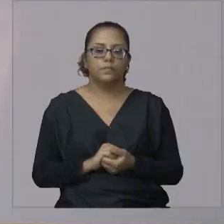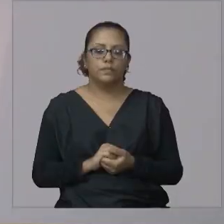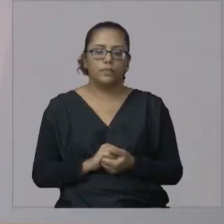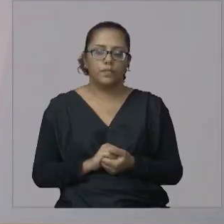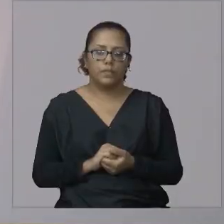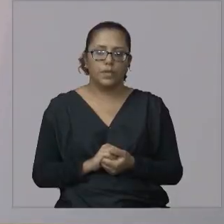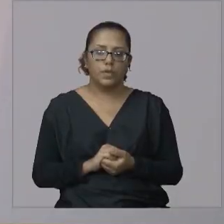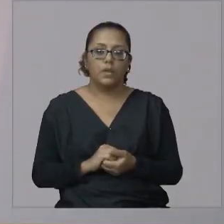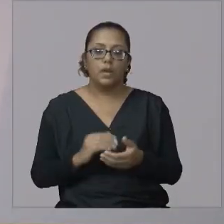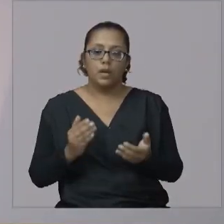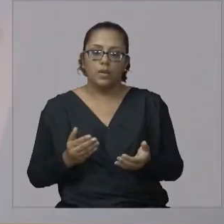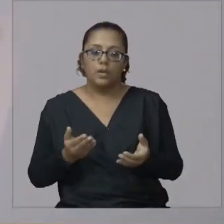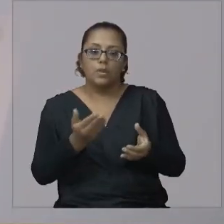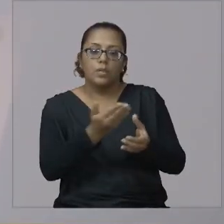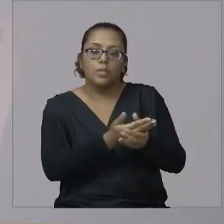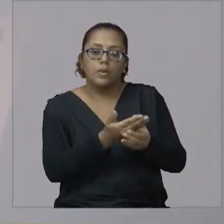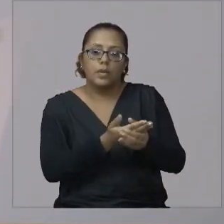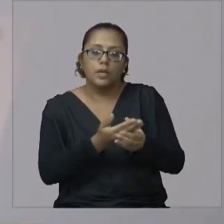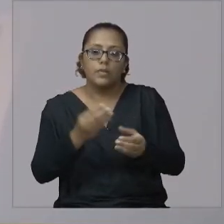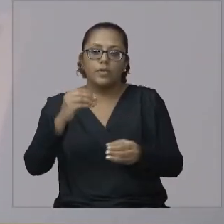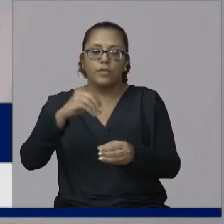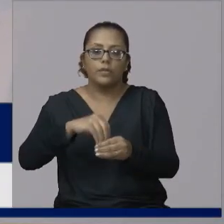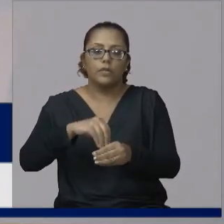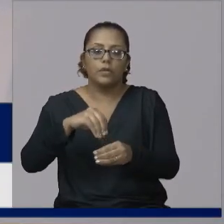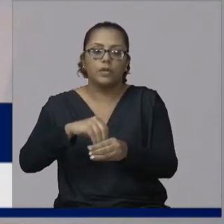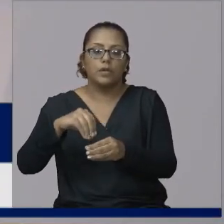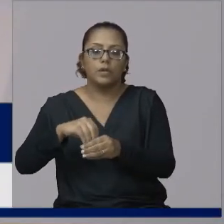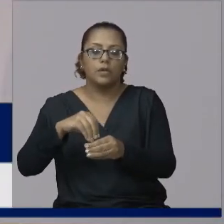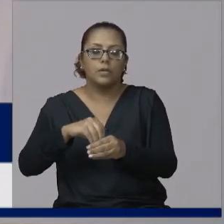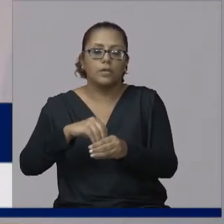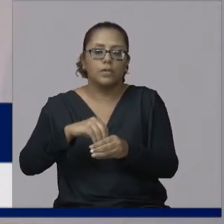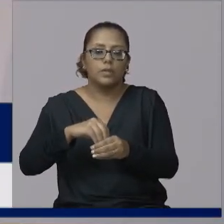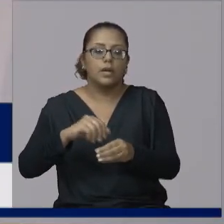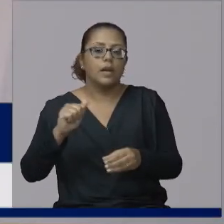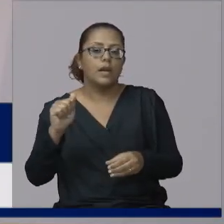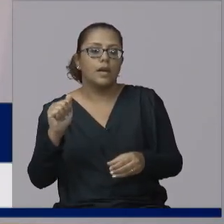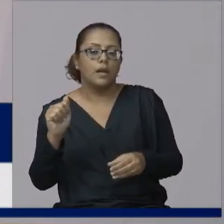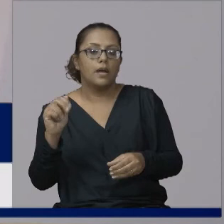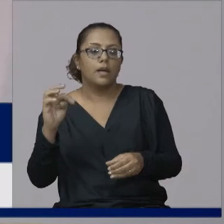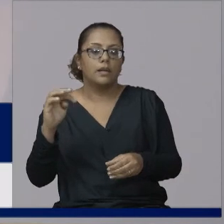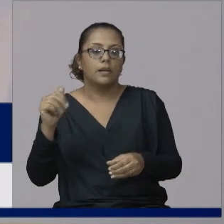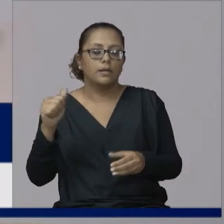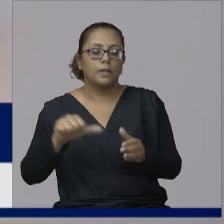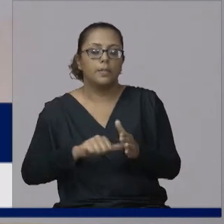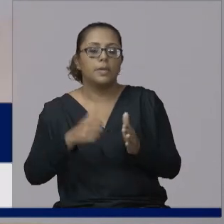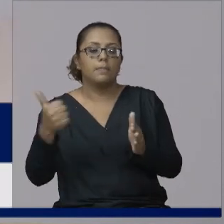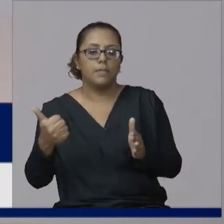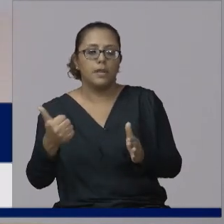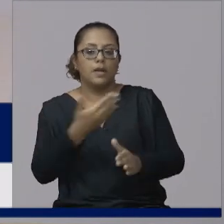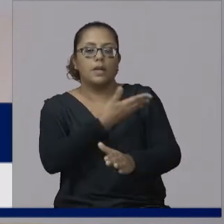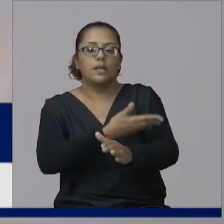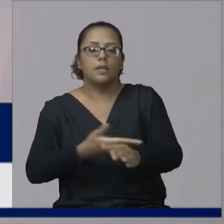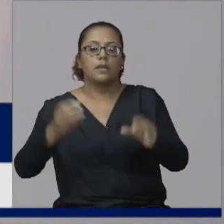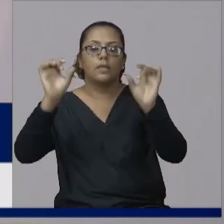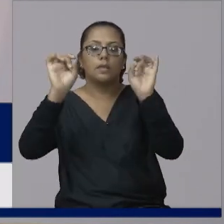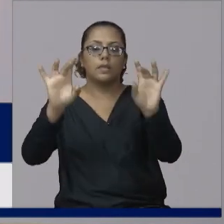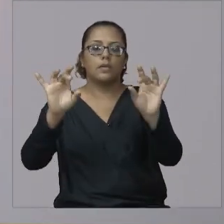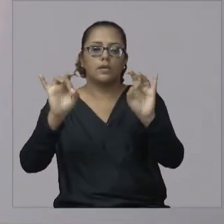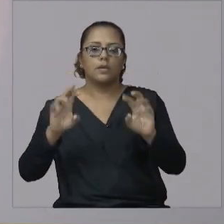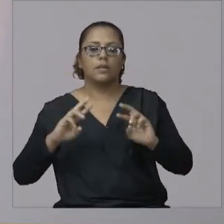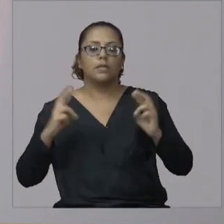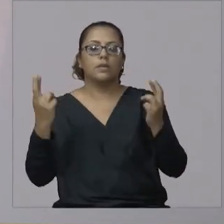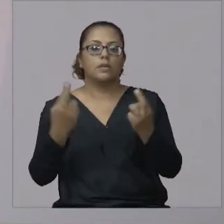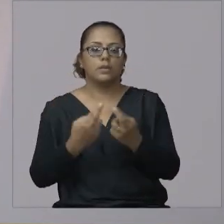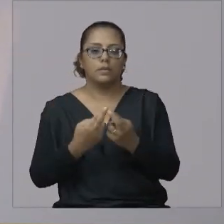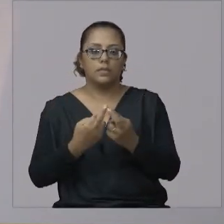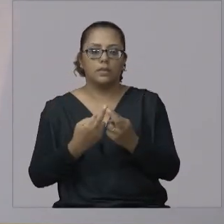Passaremos ao processo de votação da ata da primeira sessão extraordinária. Vereadores favoráveis permaneçam como estão,